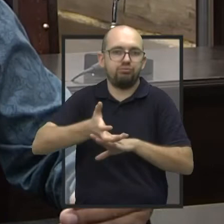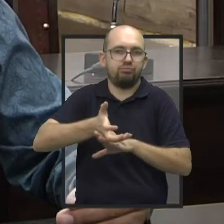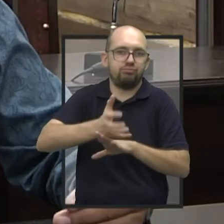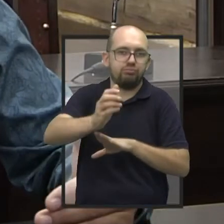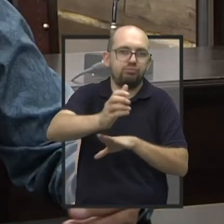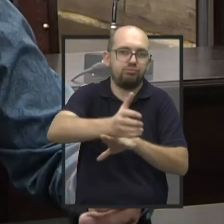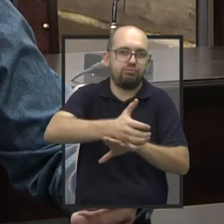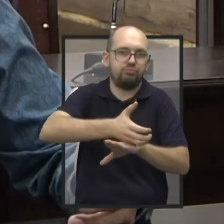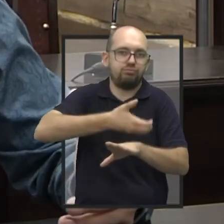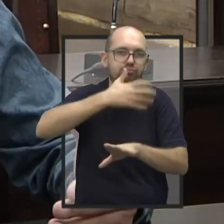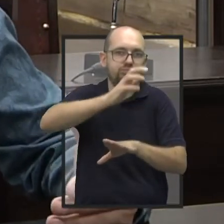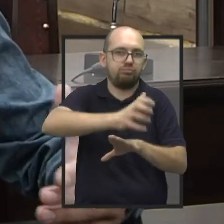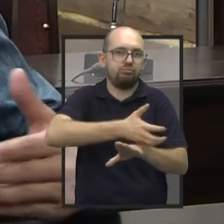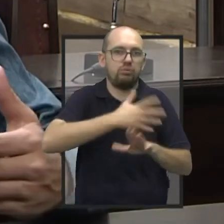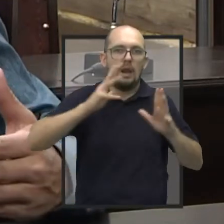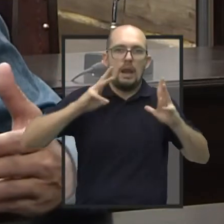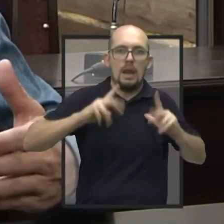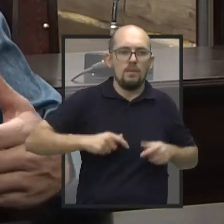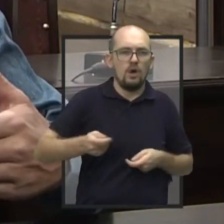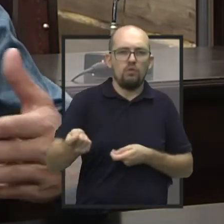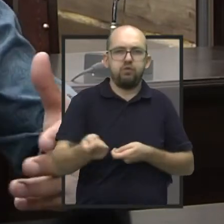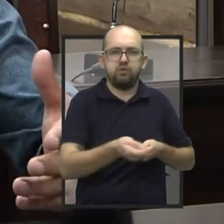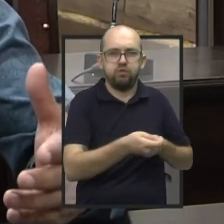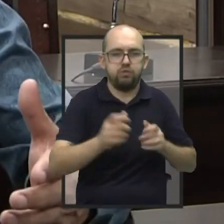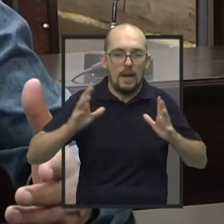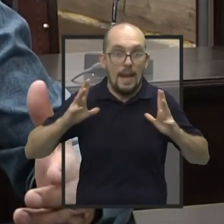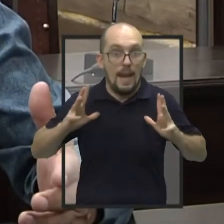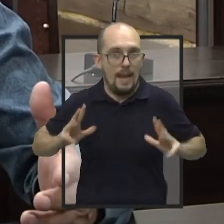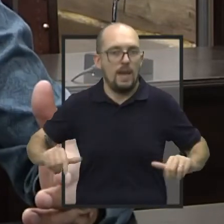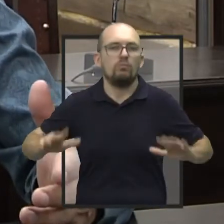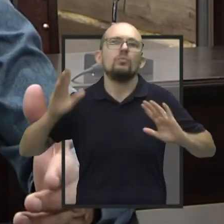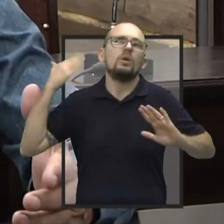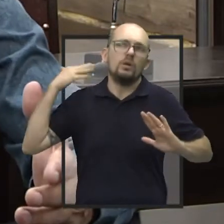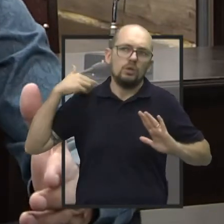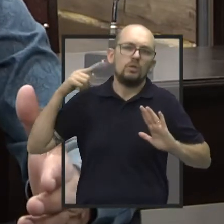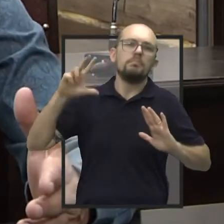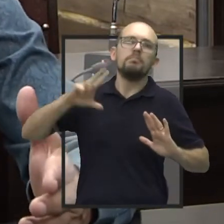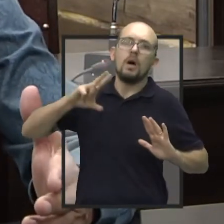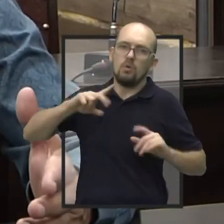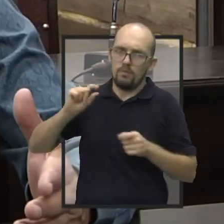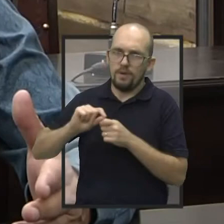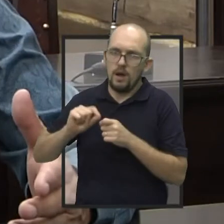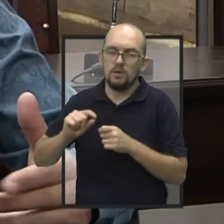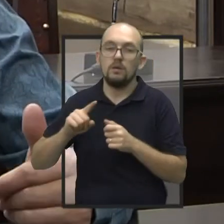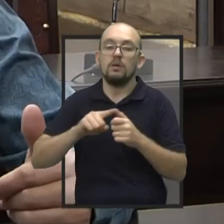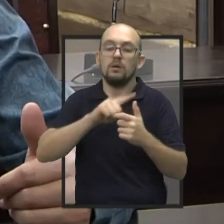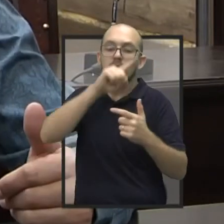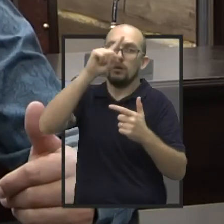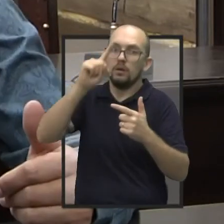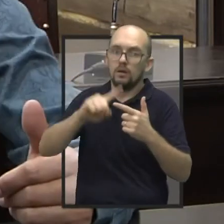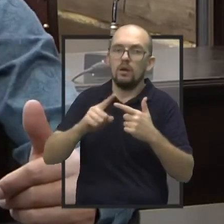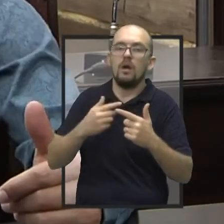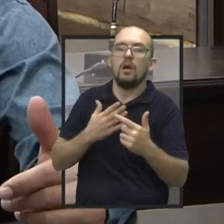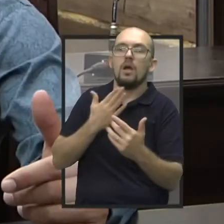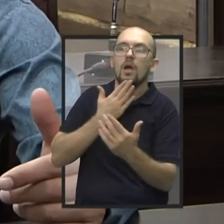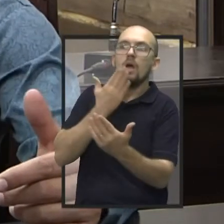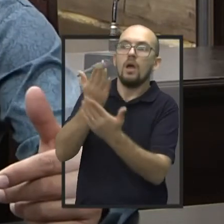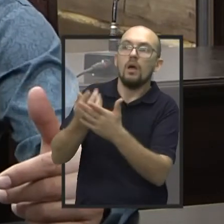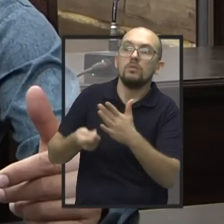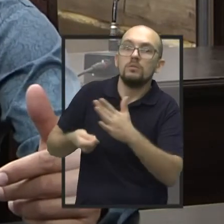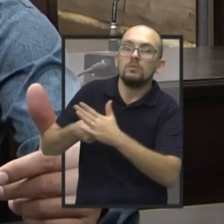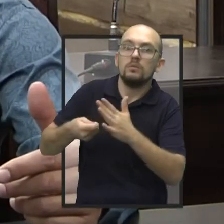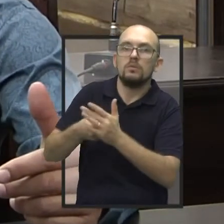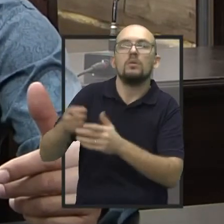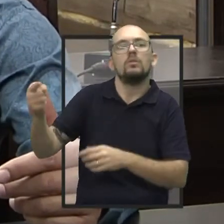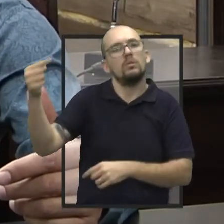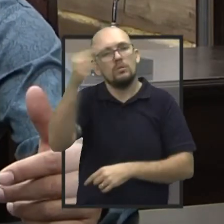que não tivesse perigo de um acidente, um carro derrapar ali e tantos outros. Há pouco tempo fiz o requerimento novamente cobrando, fizeram a capina